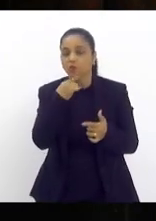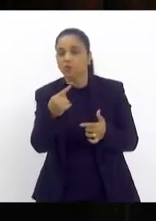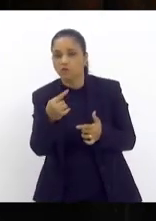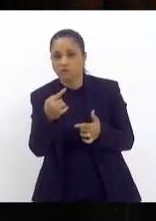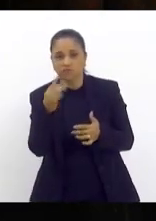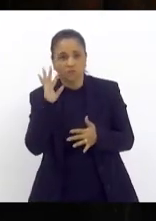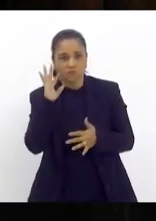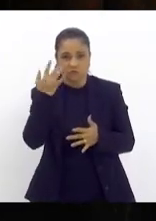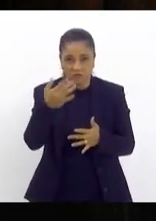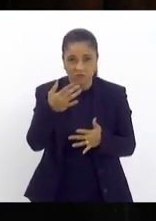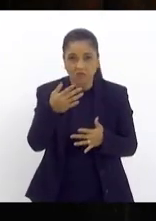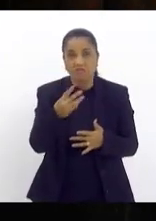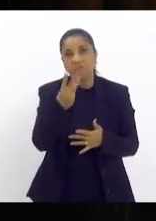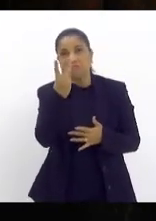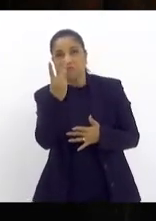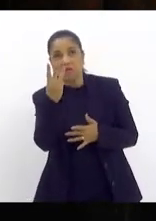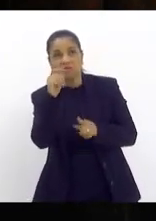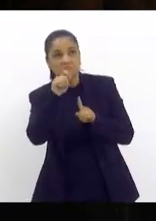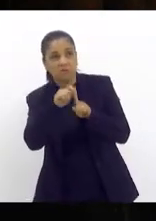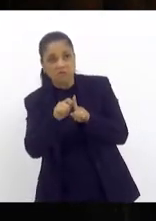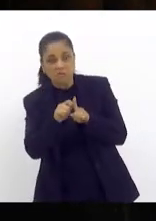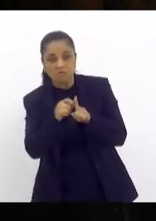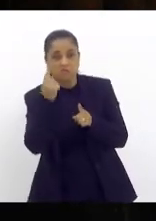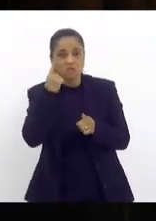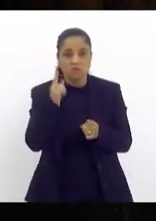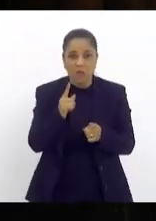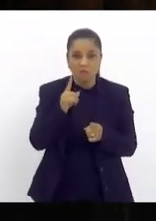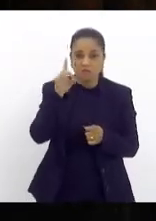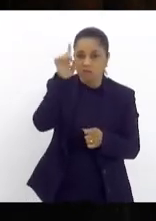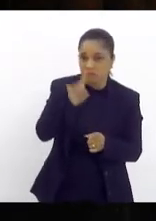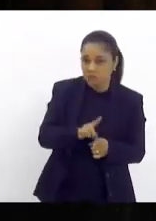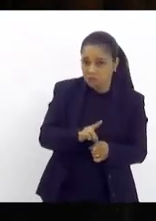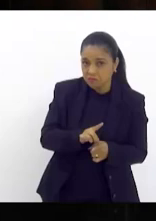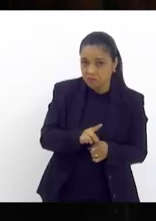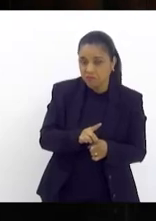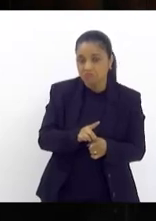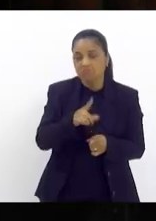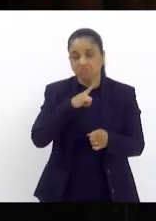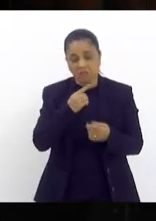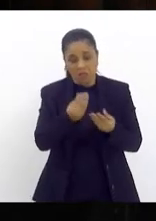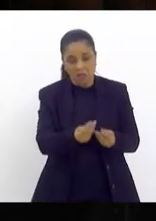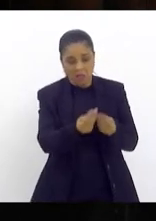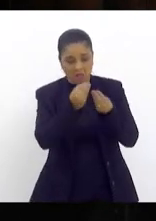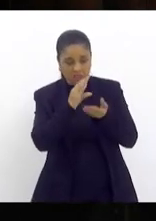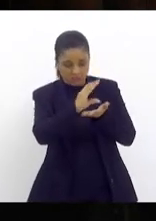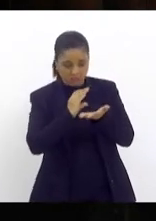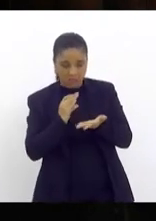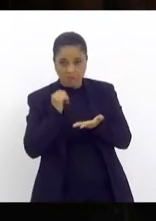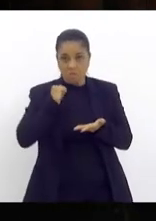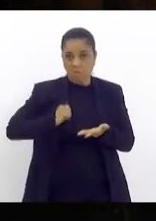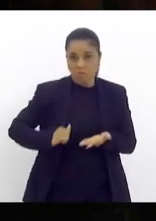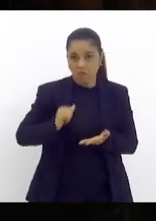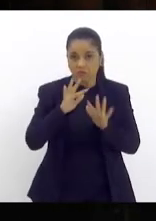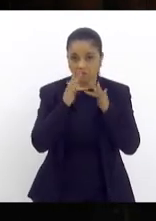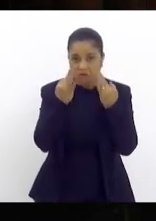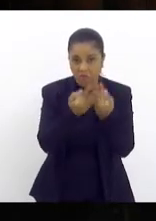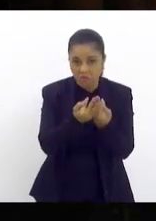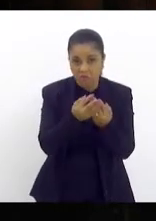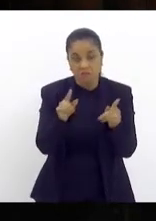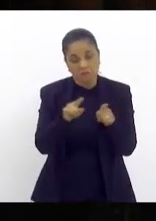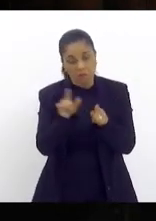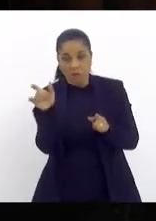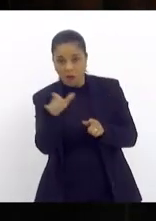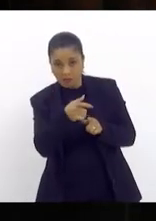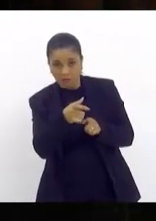3 meses, tem gente que até hoje não recebeu e não sabe se tem direito, tem gente que recebe o Bolsa Família e recebe o Super RJ